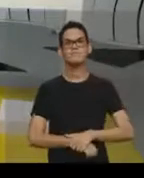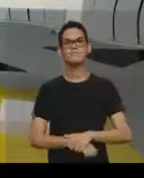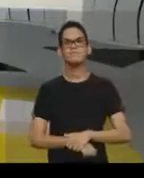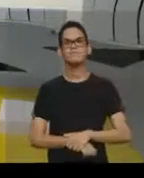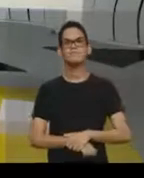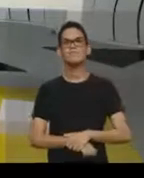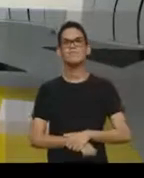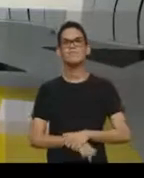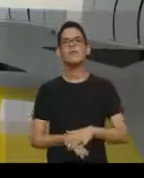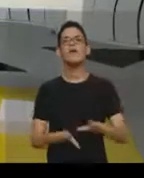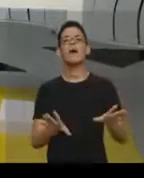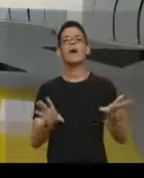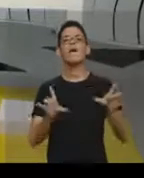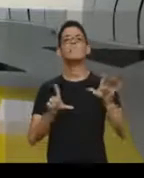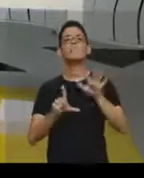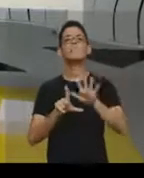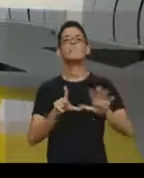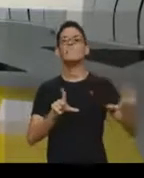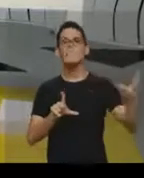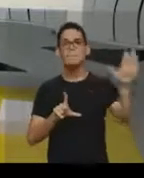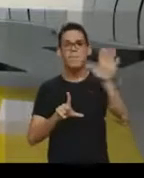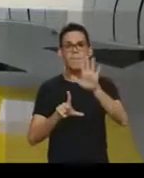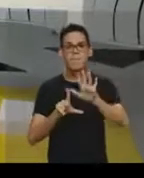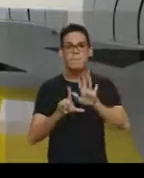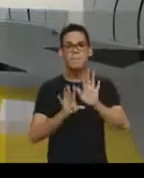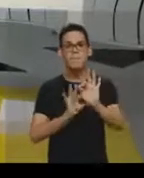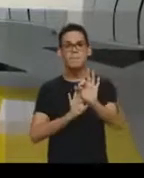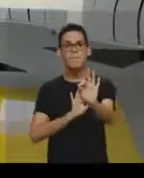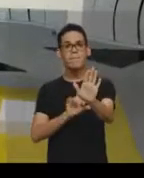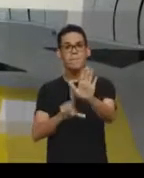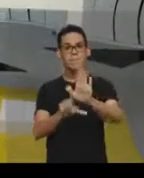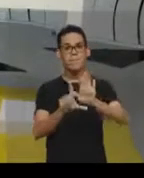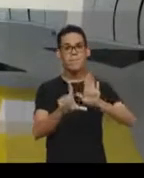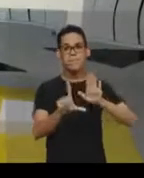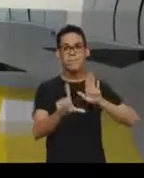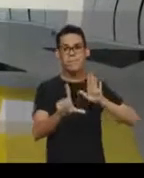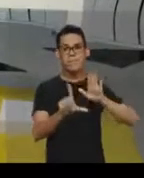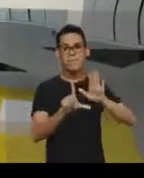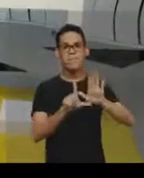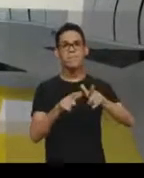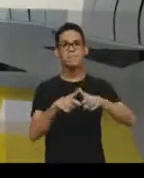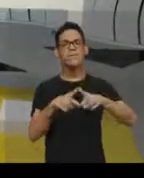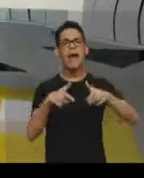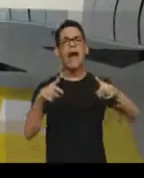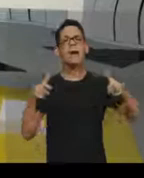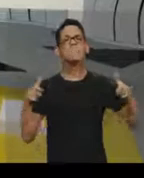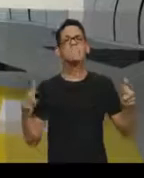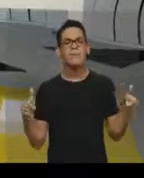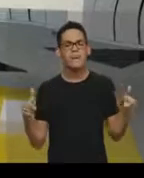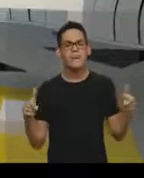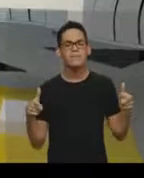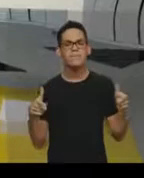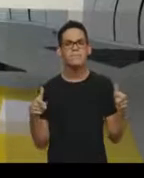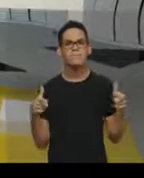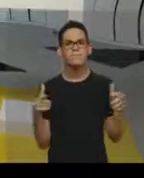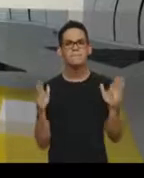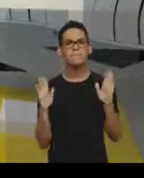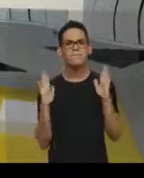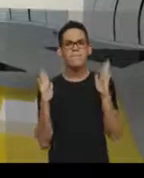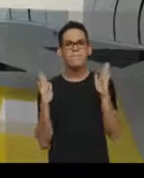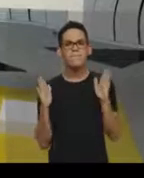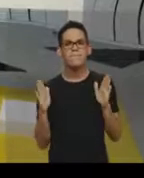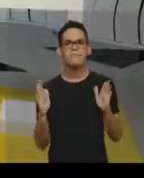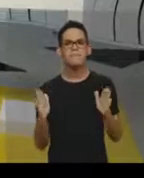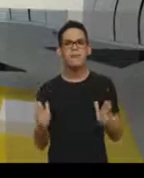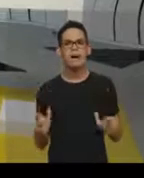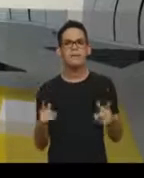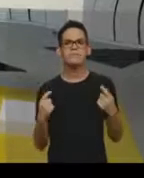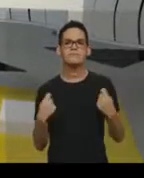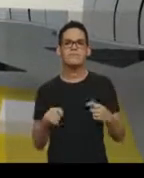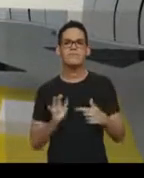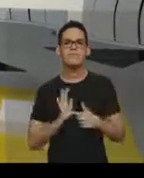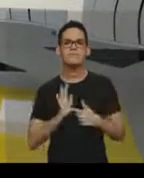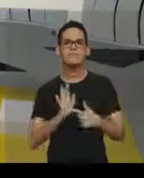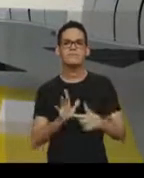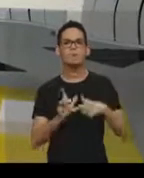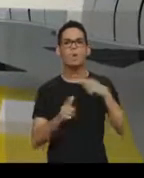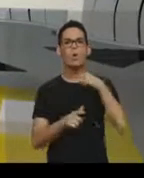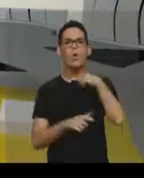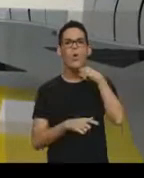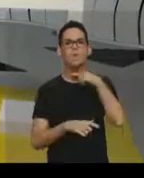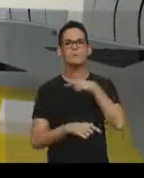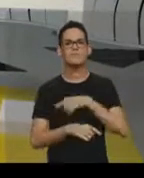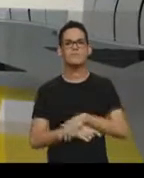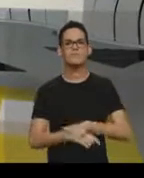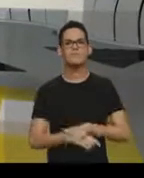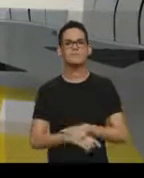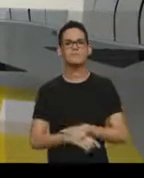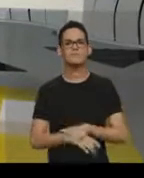Plano de conjunto ou conjunto aberto, ele vai pegar parte do cenário, mas é possível identificar o rosto dos